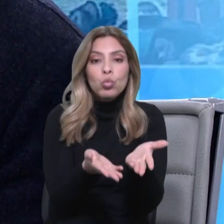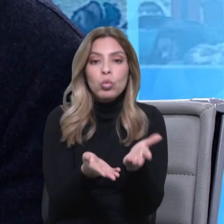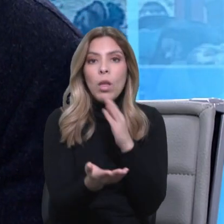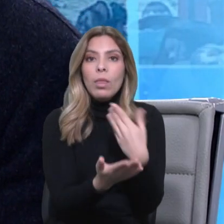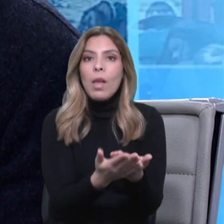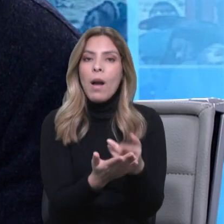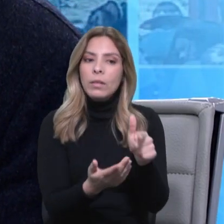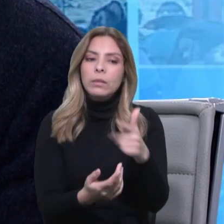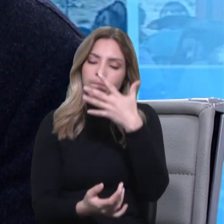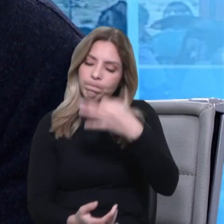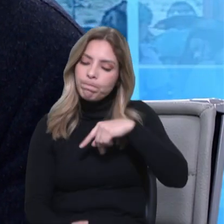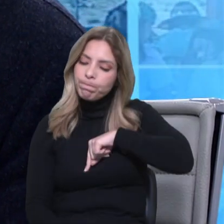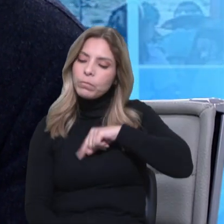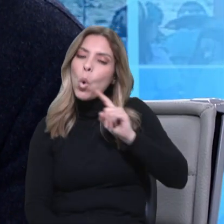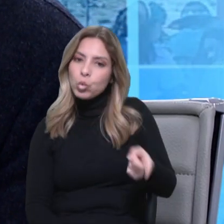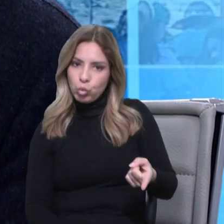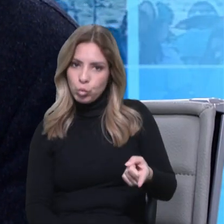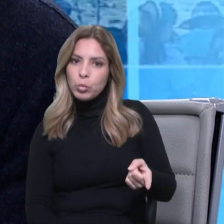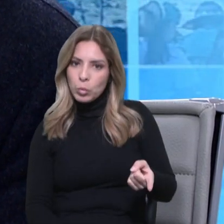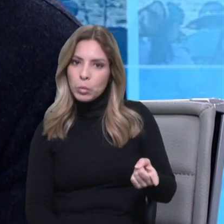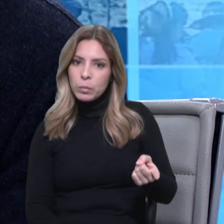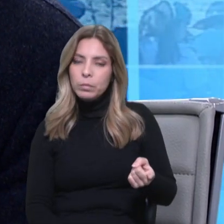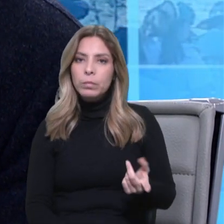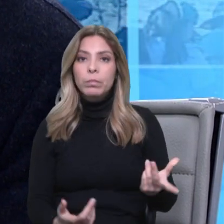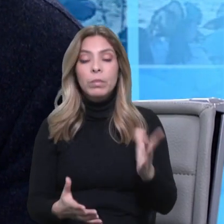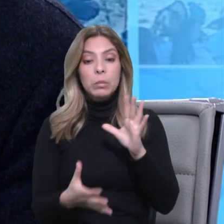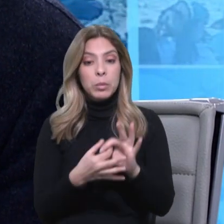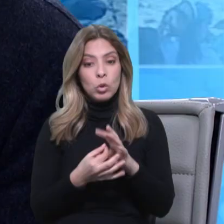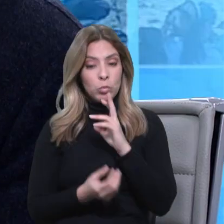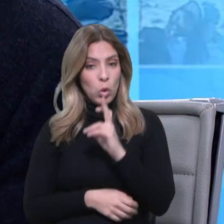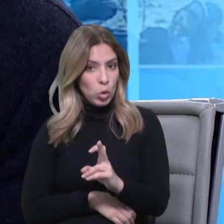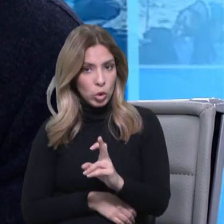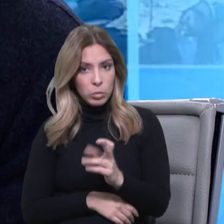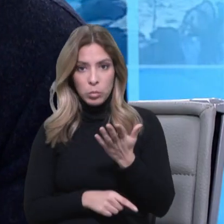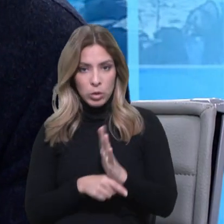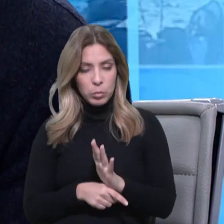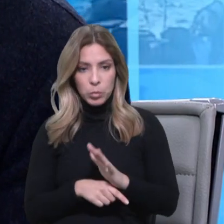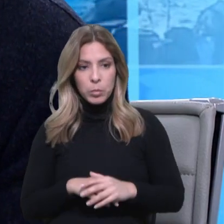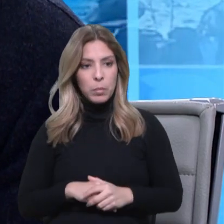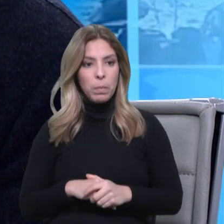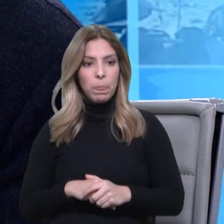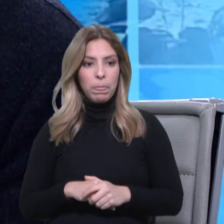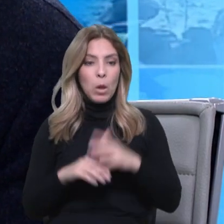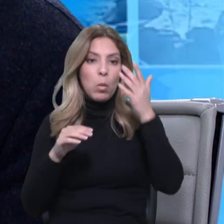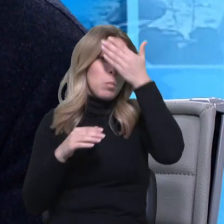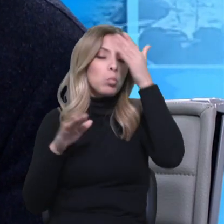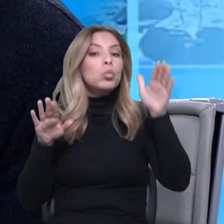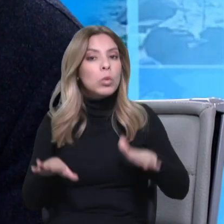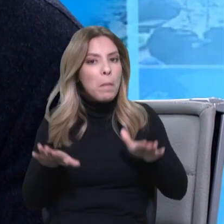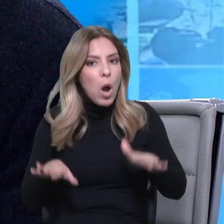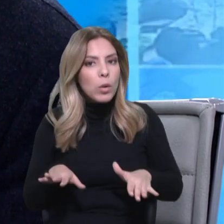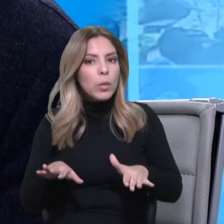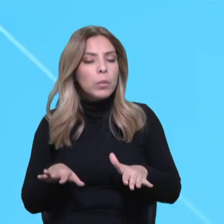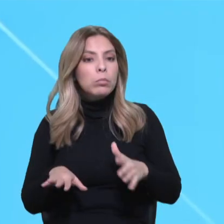sua convicção, ou seja, temos uma resposta. Se a pessoa de facto é muçulmana, nós de facto temos uma